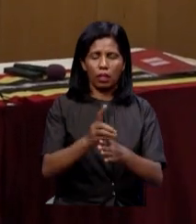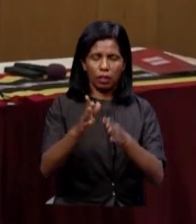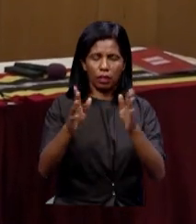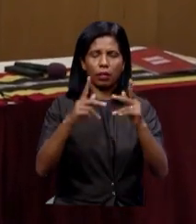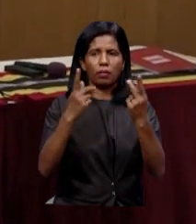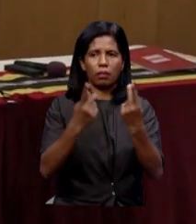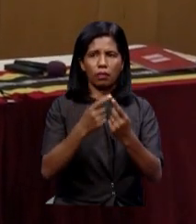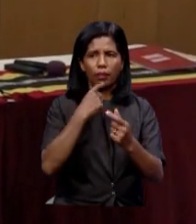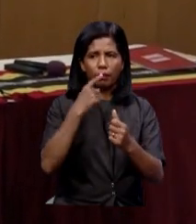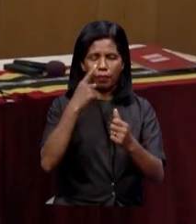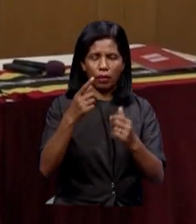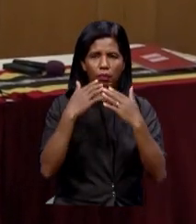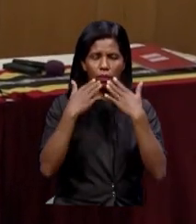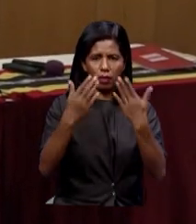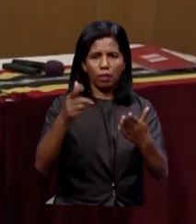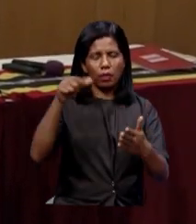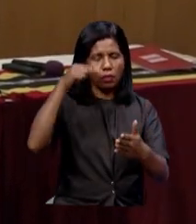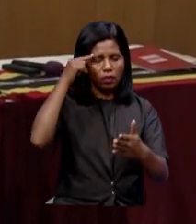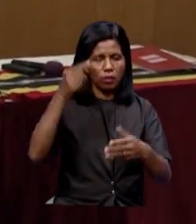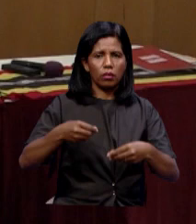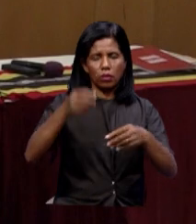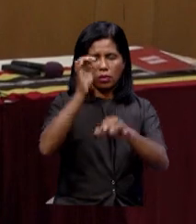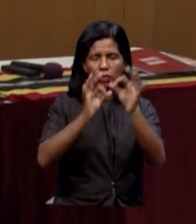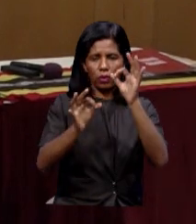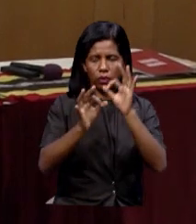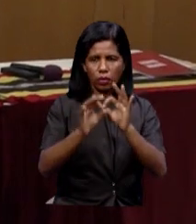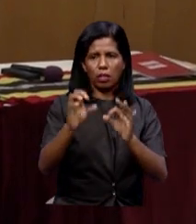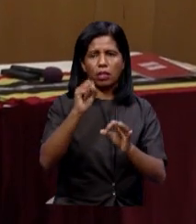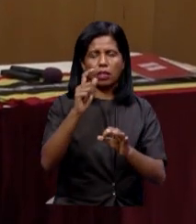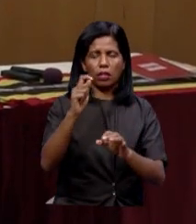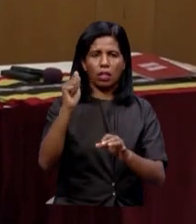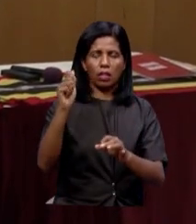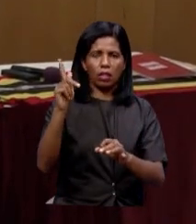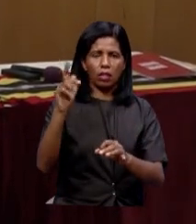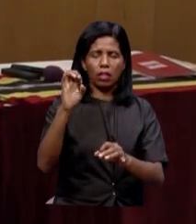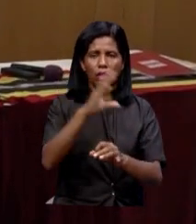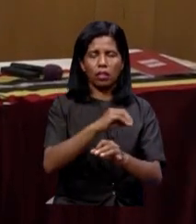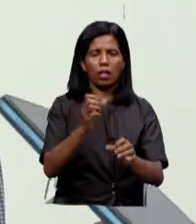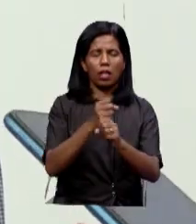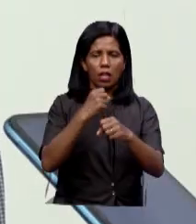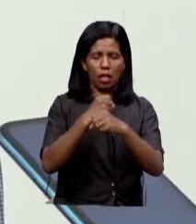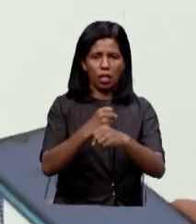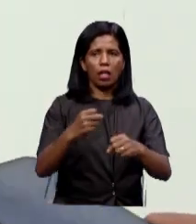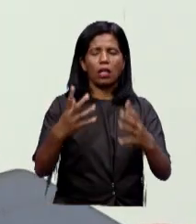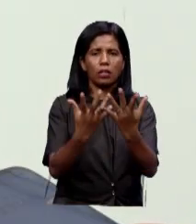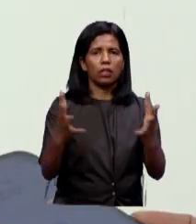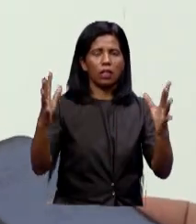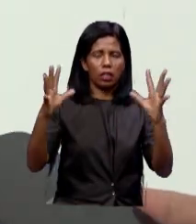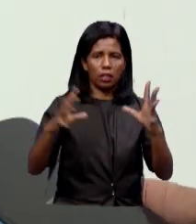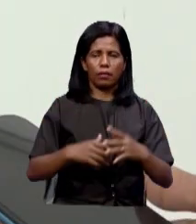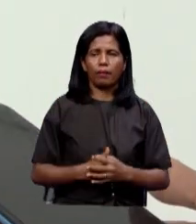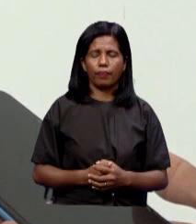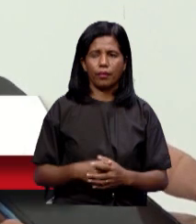King Construction, agradece ao governo, também foi fiel ao Star King, ao reconstruir o Jardim Chama Eterna. Né? A minha